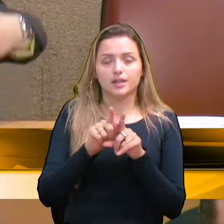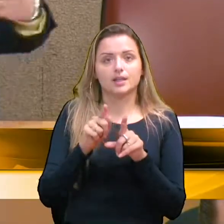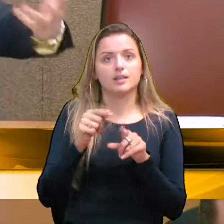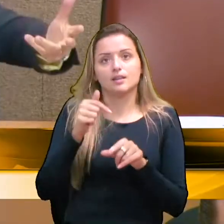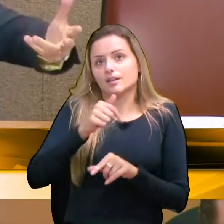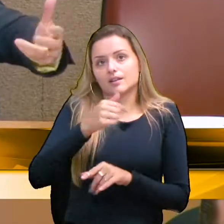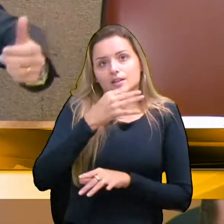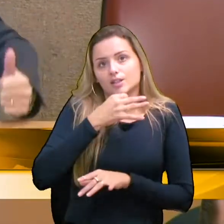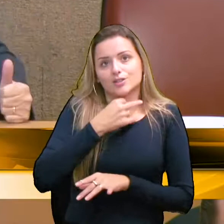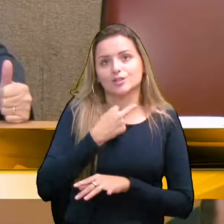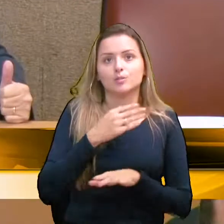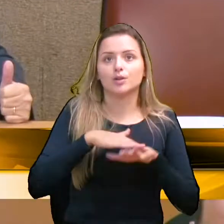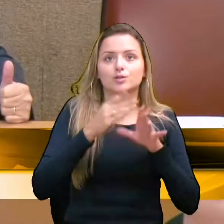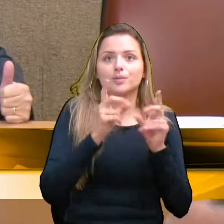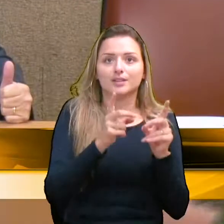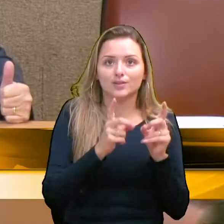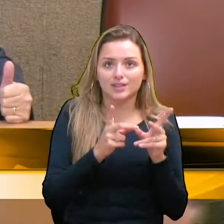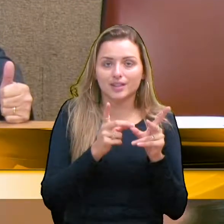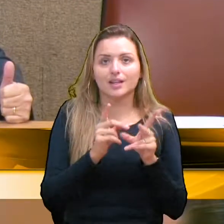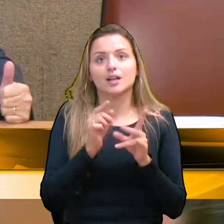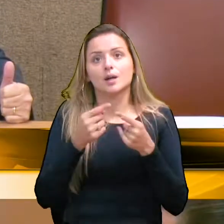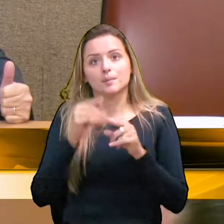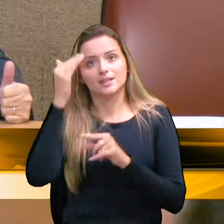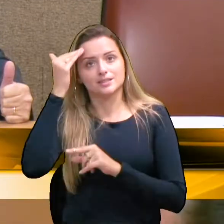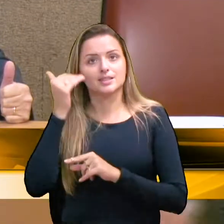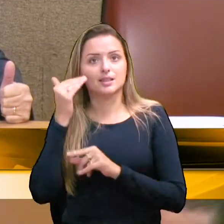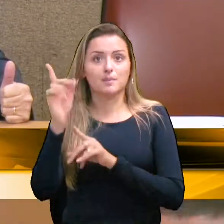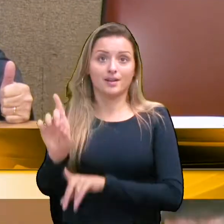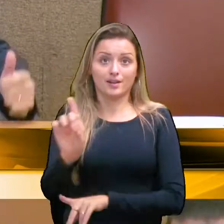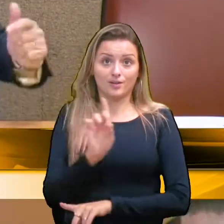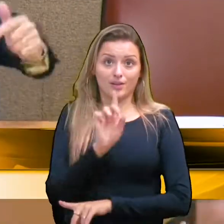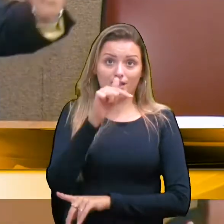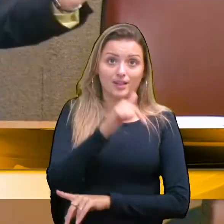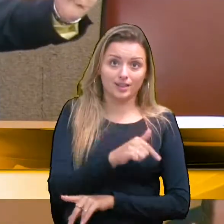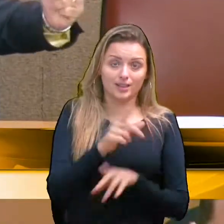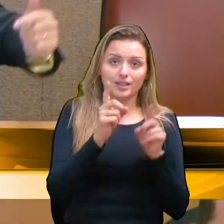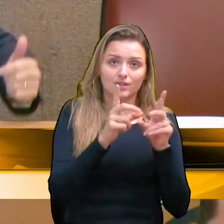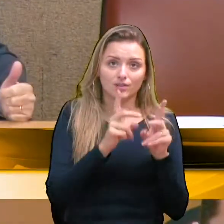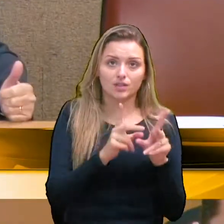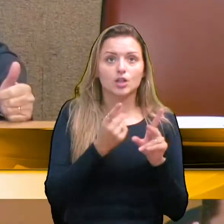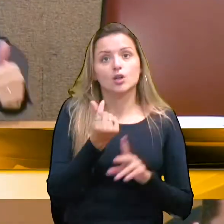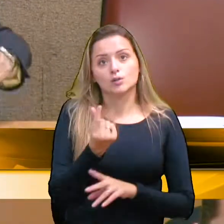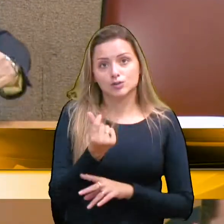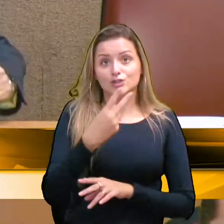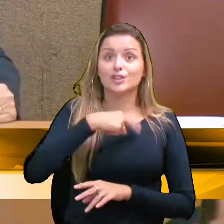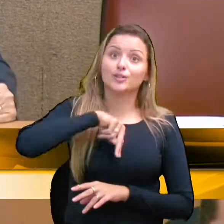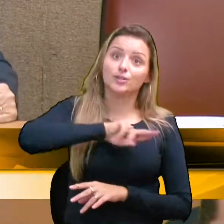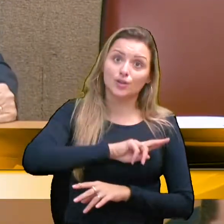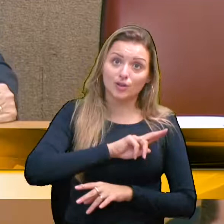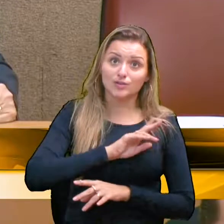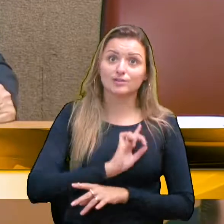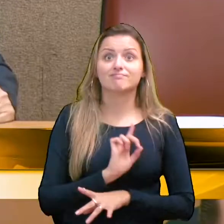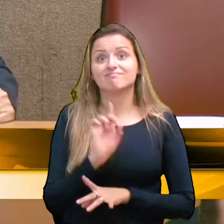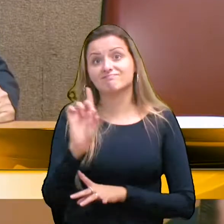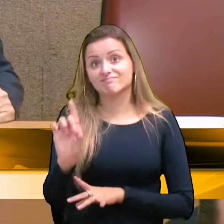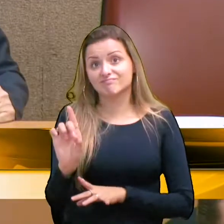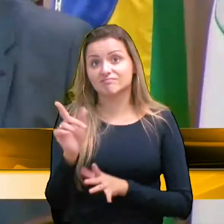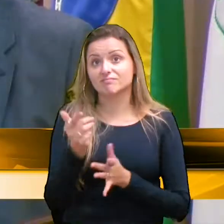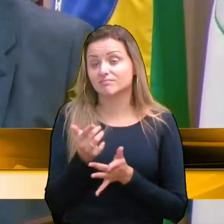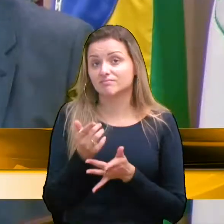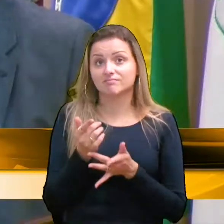mais produzir. Então, a que ponto que estamos chegando? O dinheiro vai para Santa Maria, nem aqui fica.